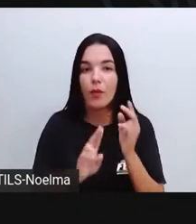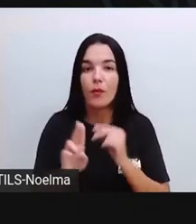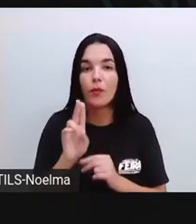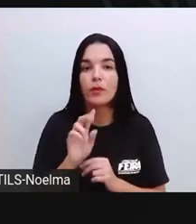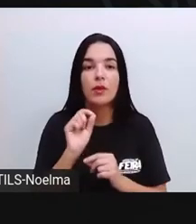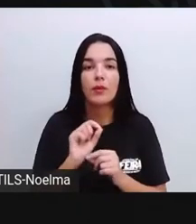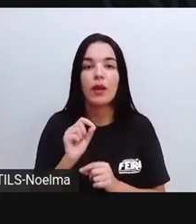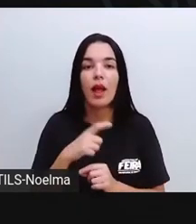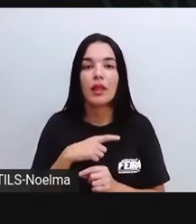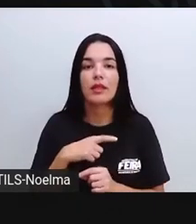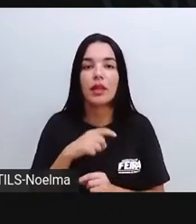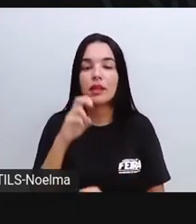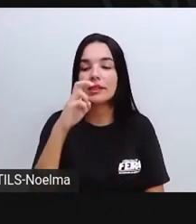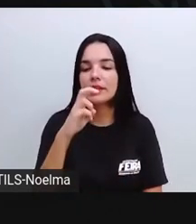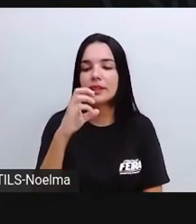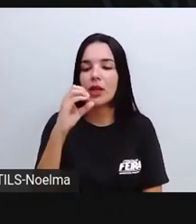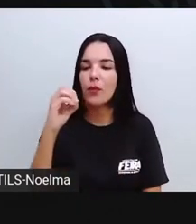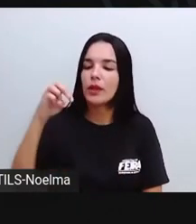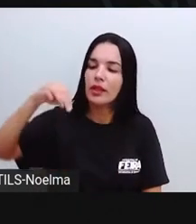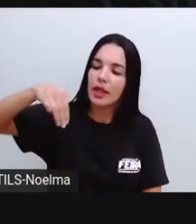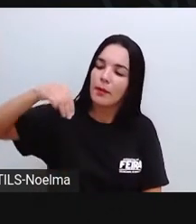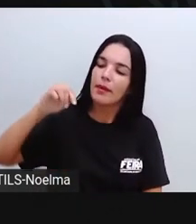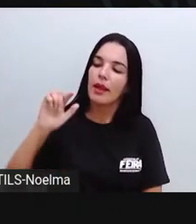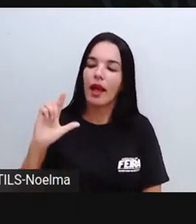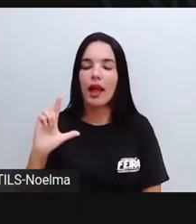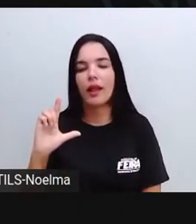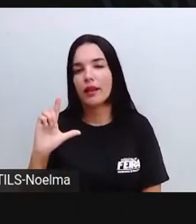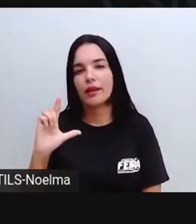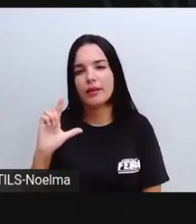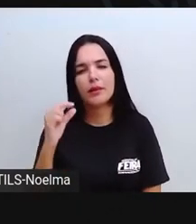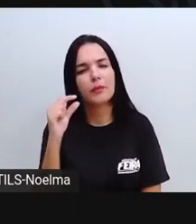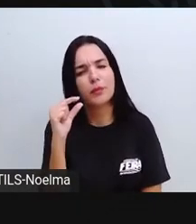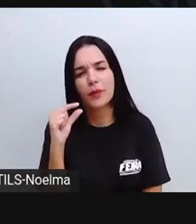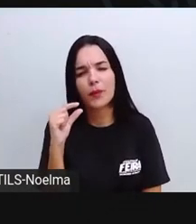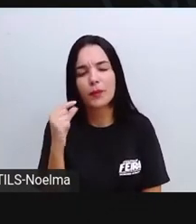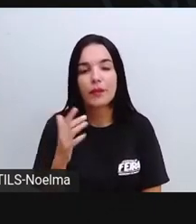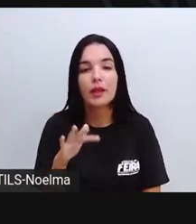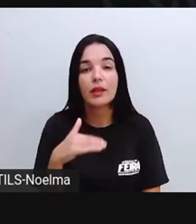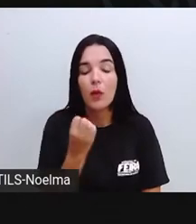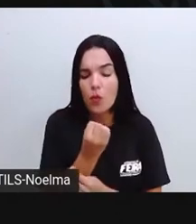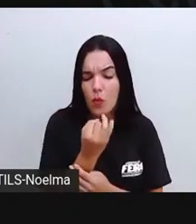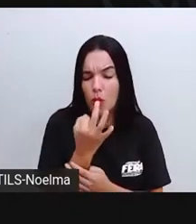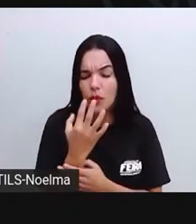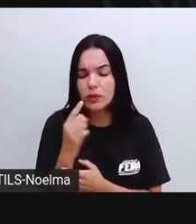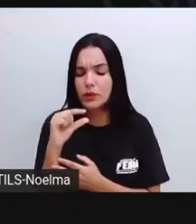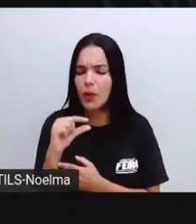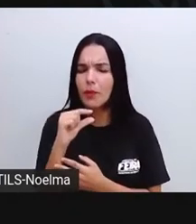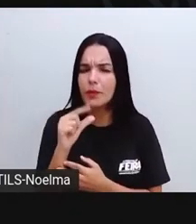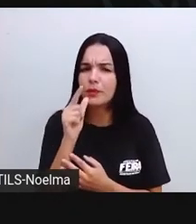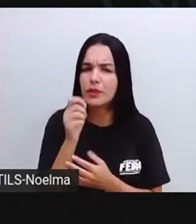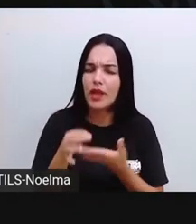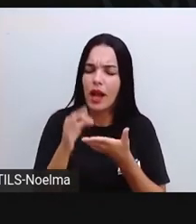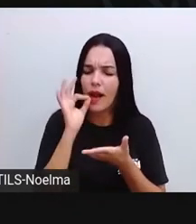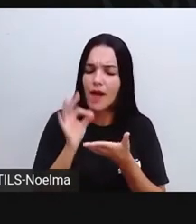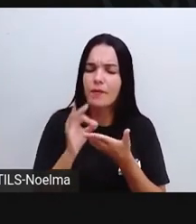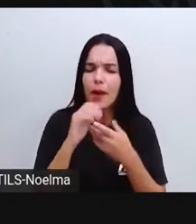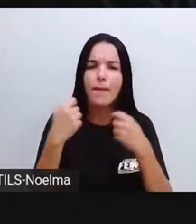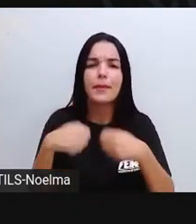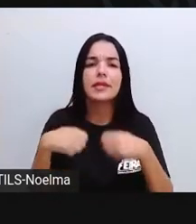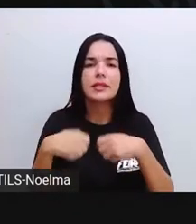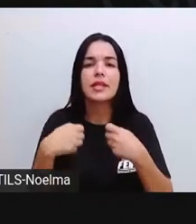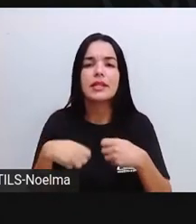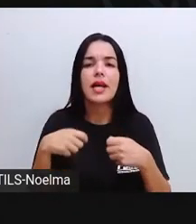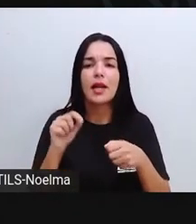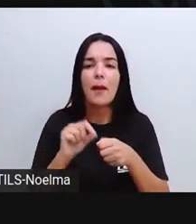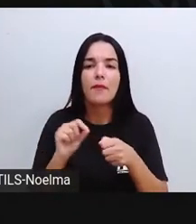ele tem 50ml certo e 50ml então quantos copinhos de café gente precisaria para